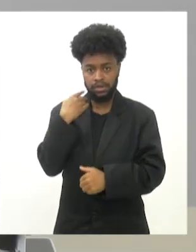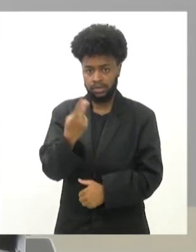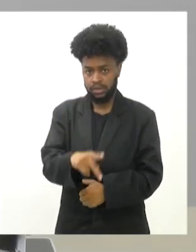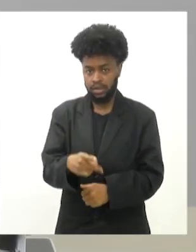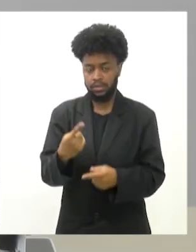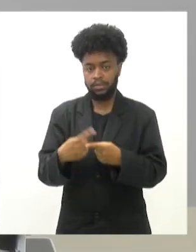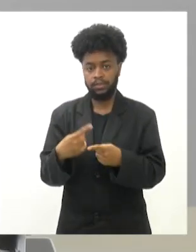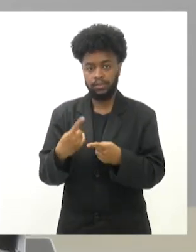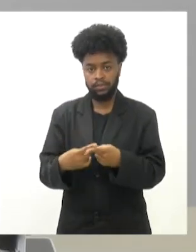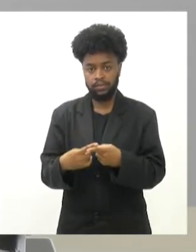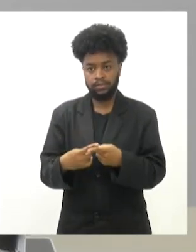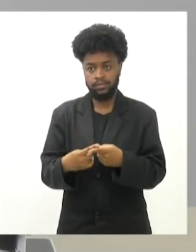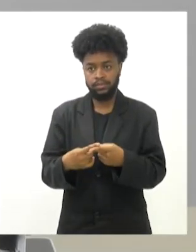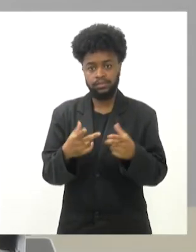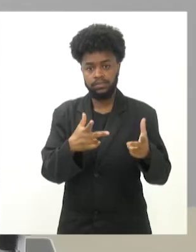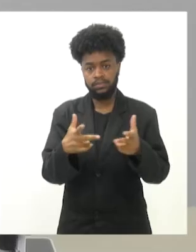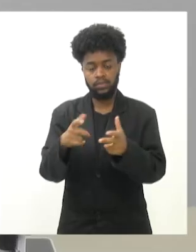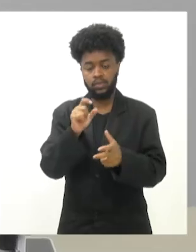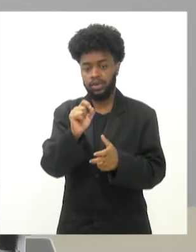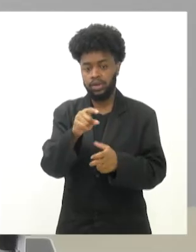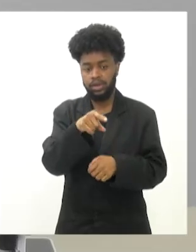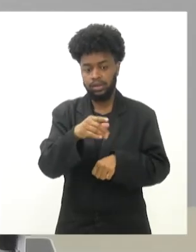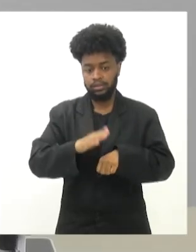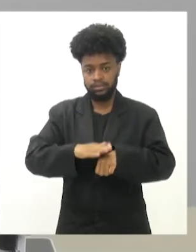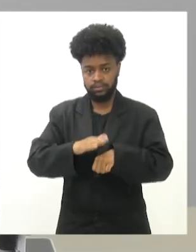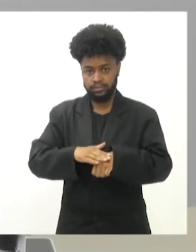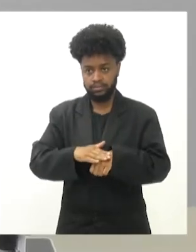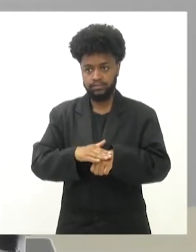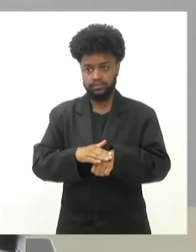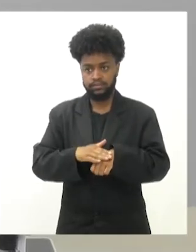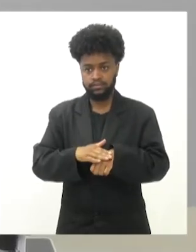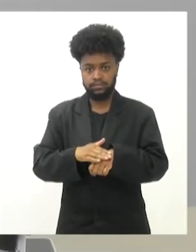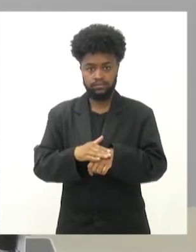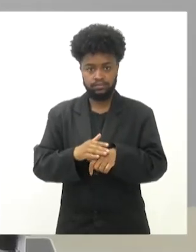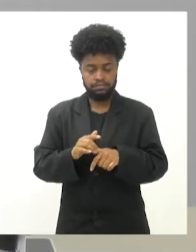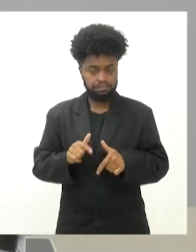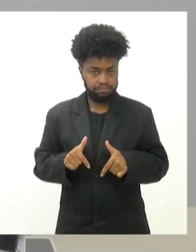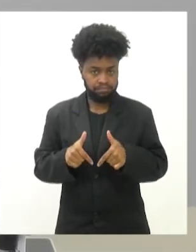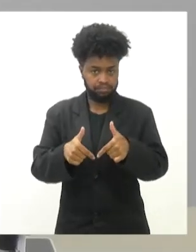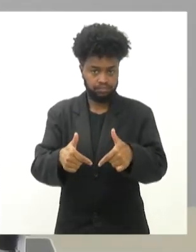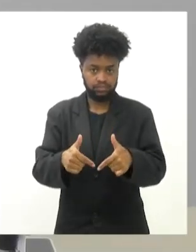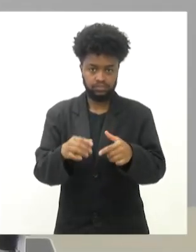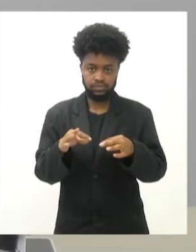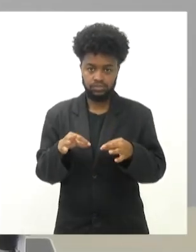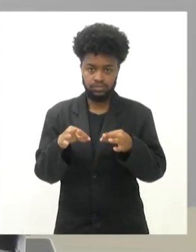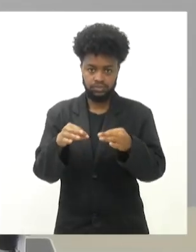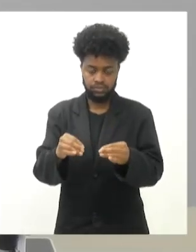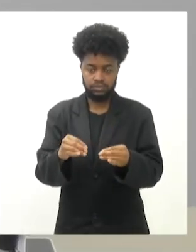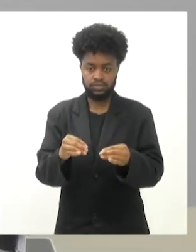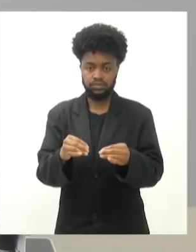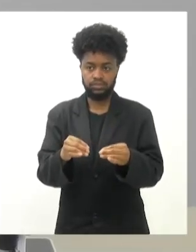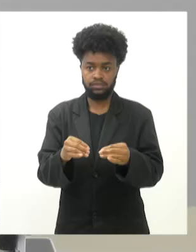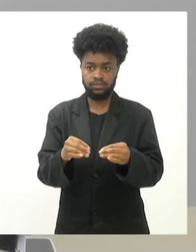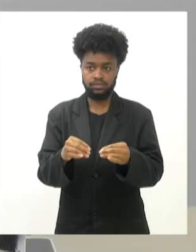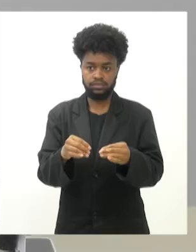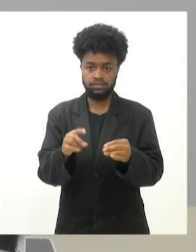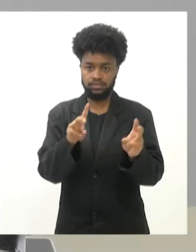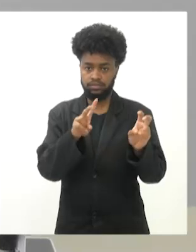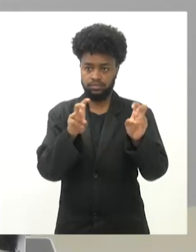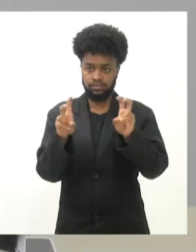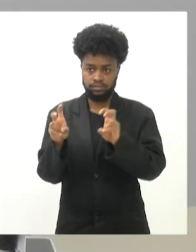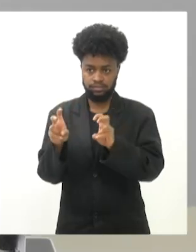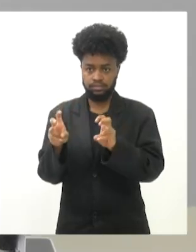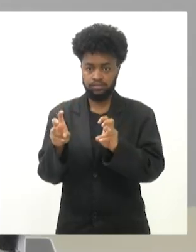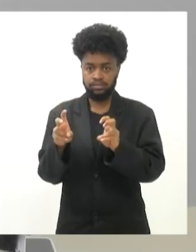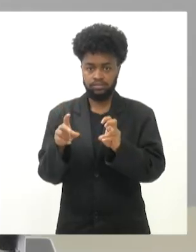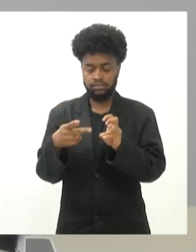vista que ele foi o autor de todas as grandes operações e intervenções